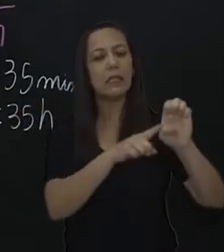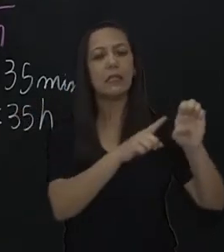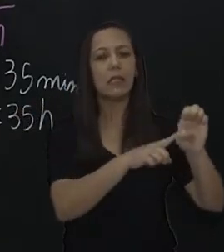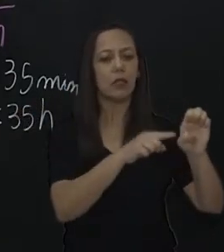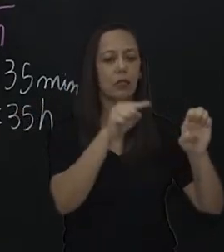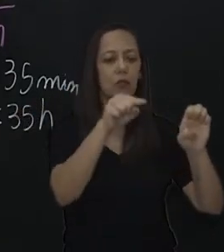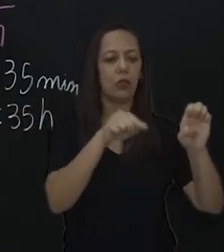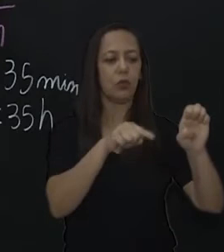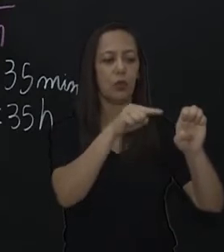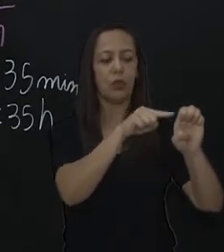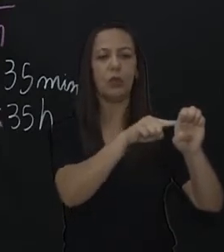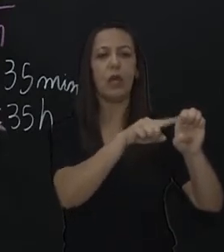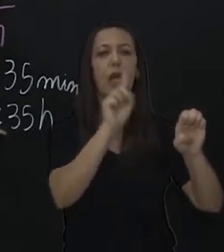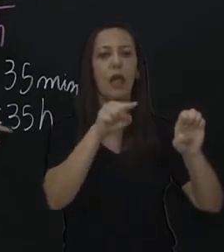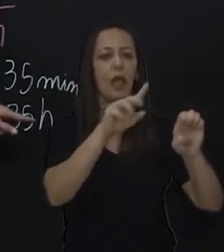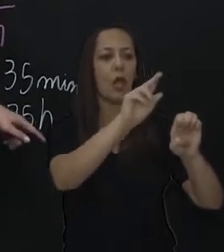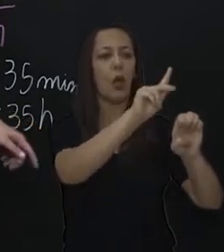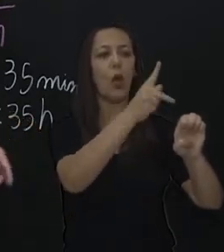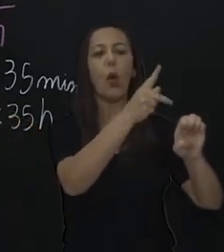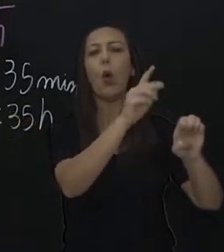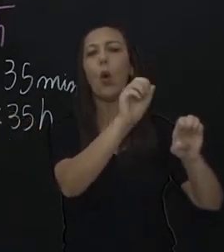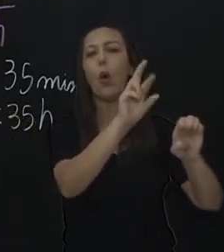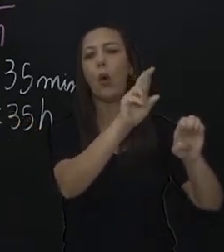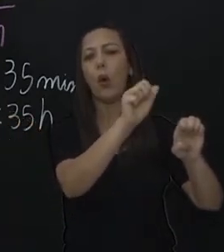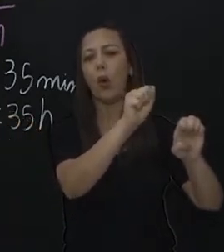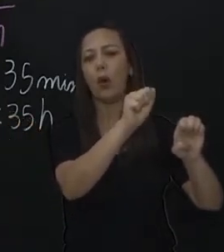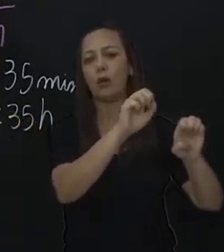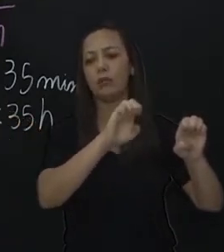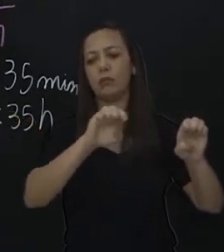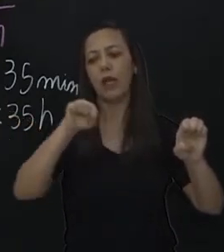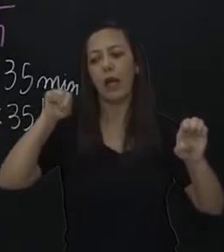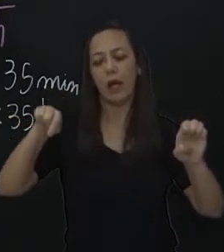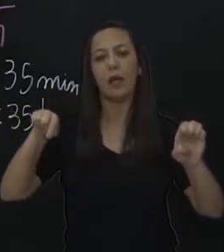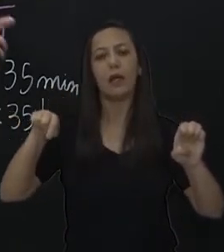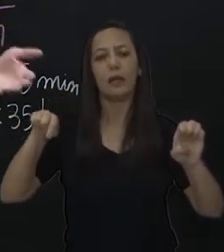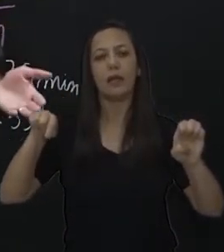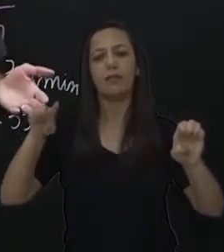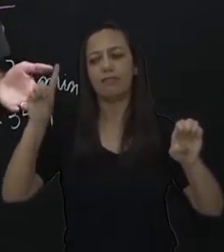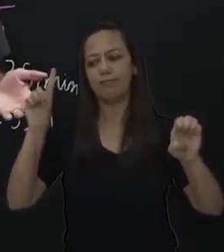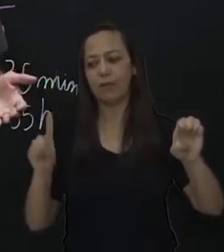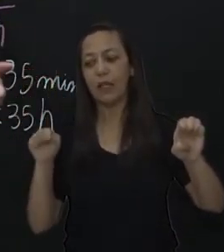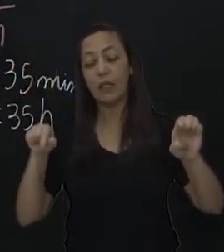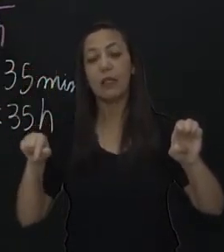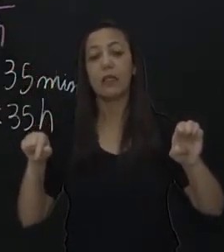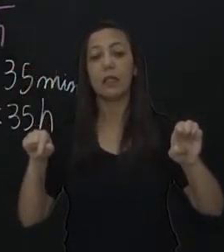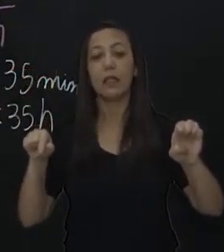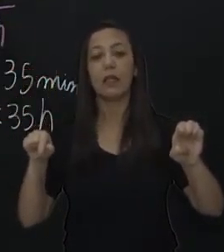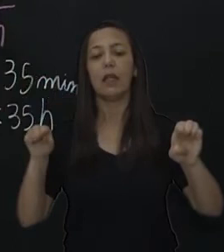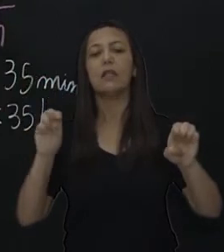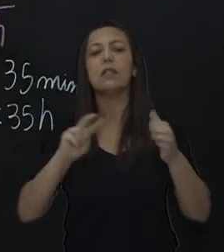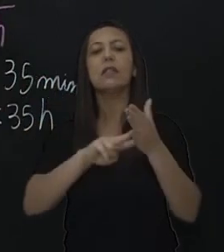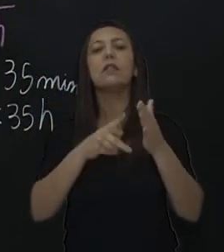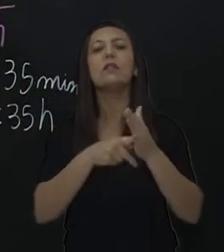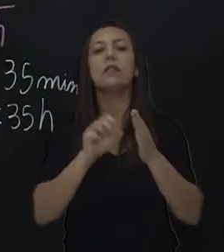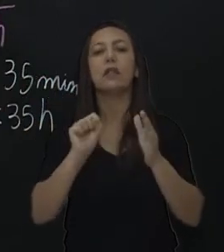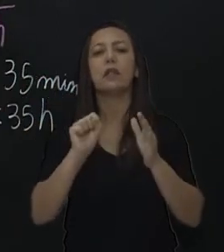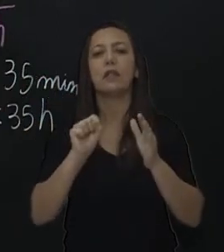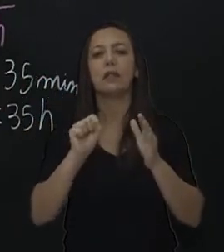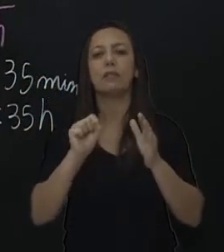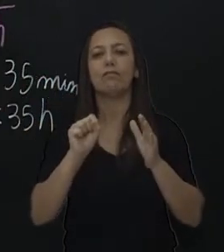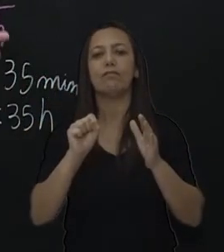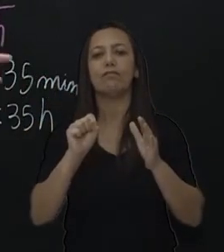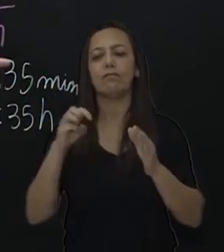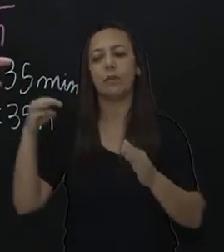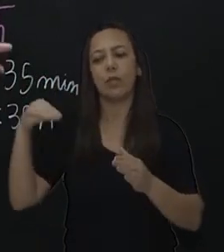pontos equivale às horas e o valor que se localizará à direita desses 2 pontos significará a